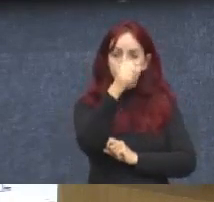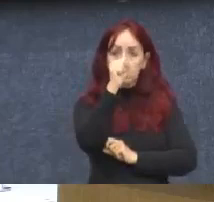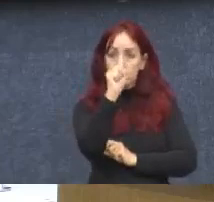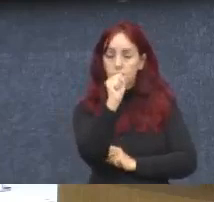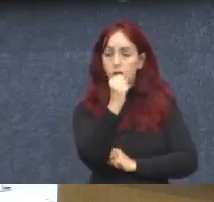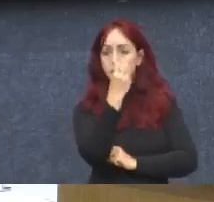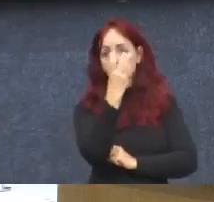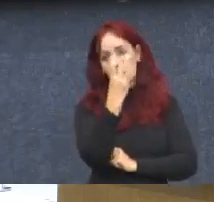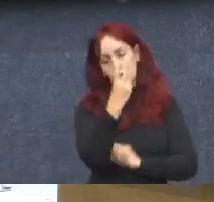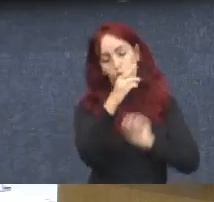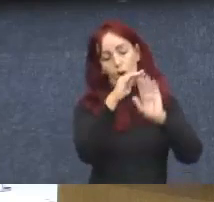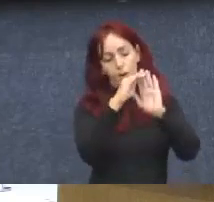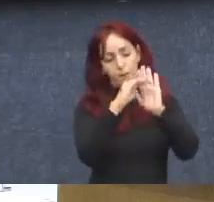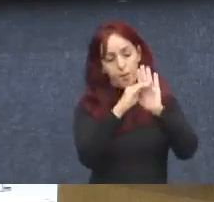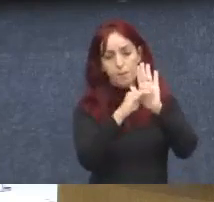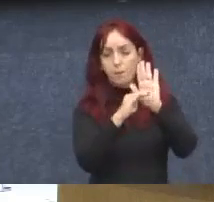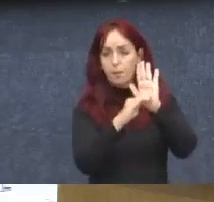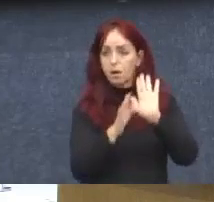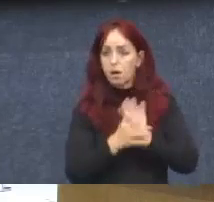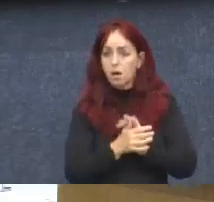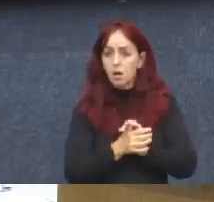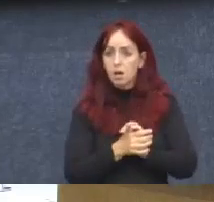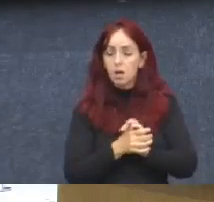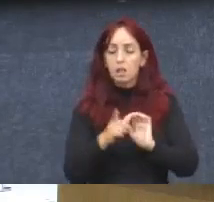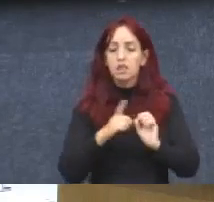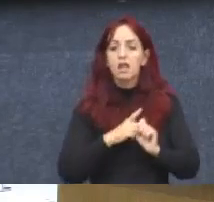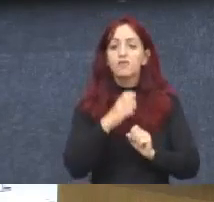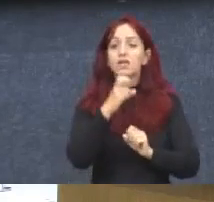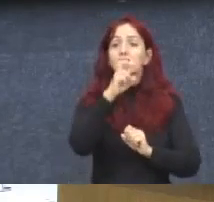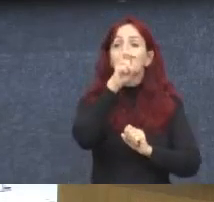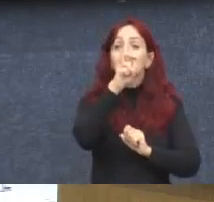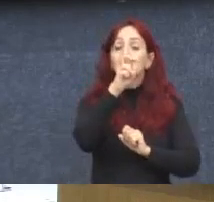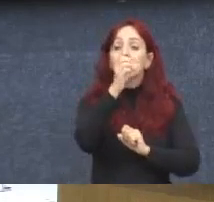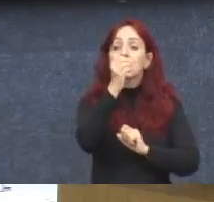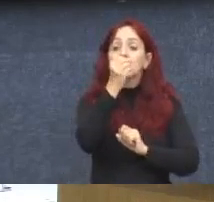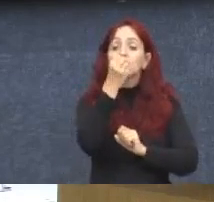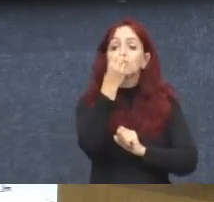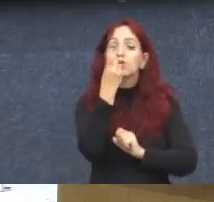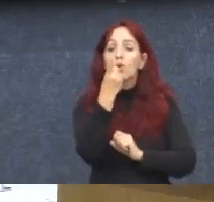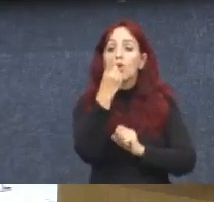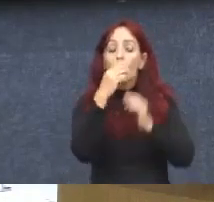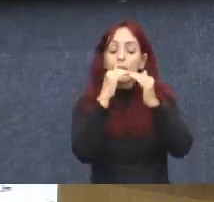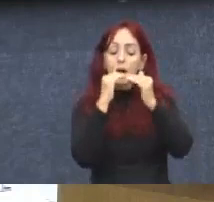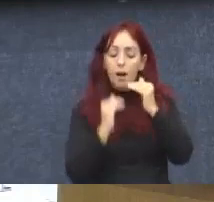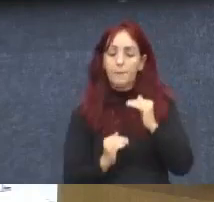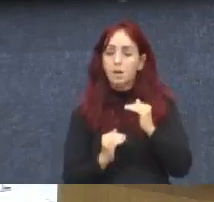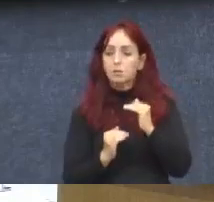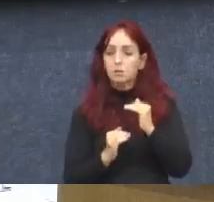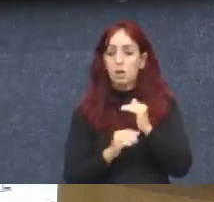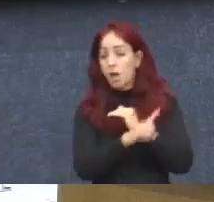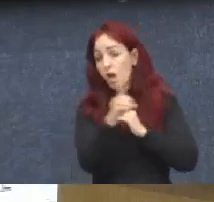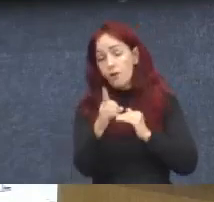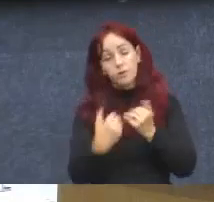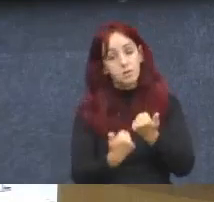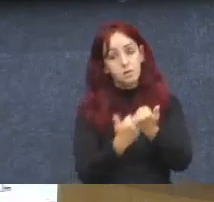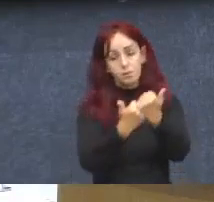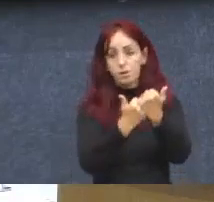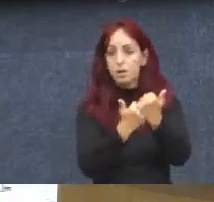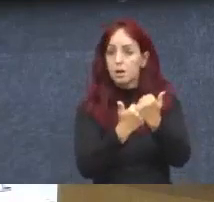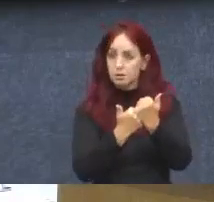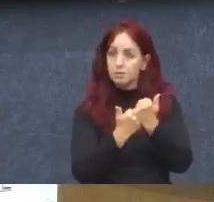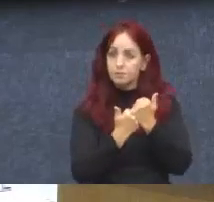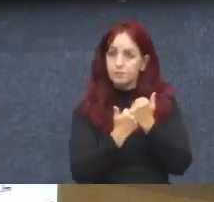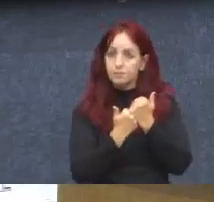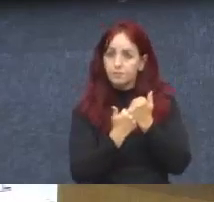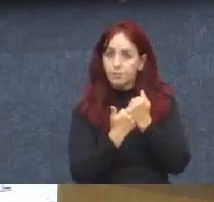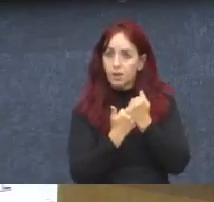182. Foram 501 a menos. Só com o apoio de cada um de vocês, que por vezes ficou muito tempo